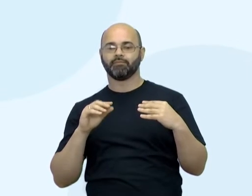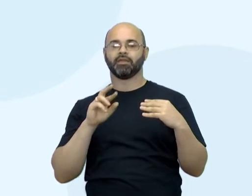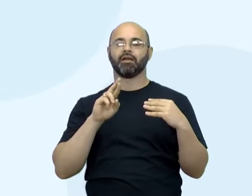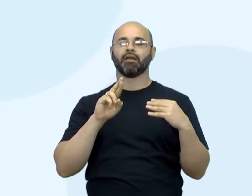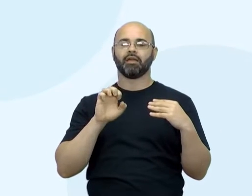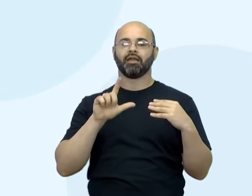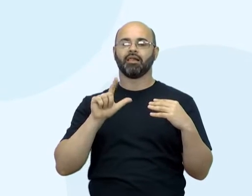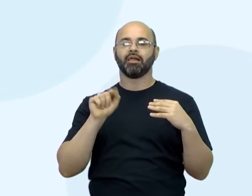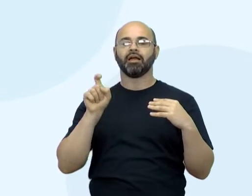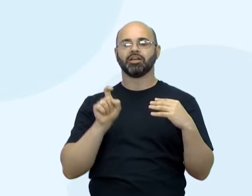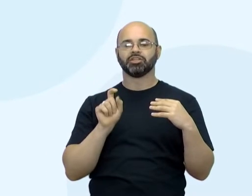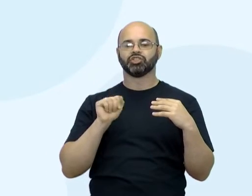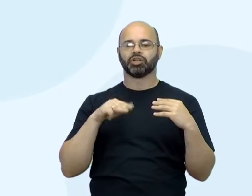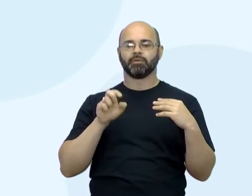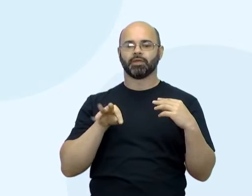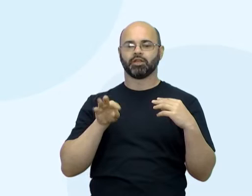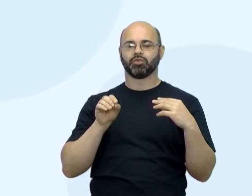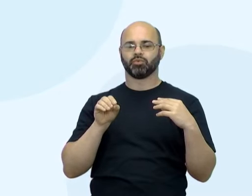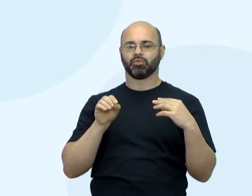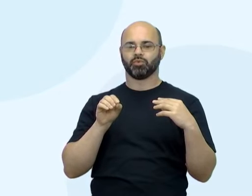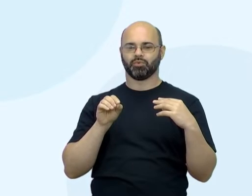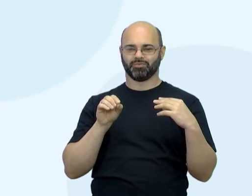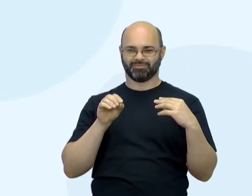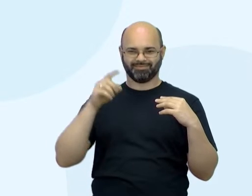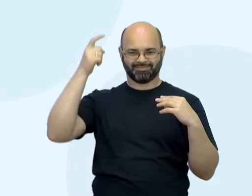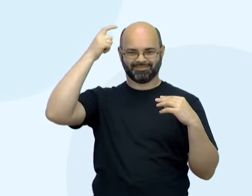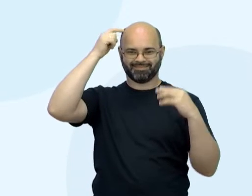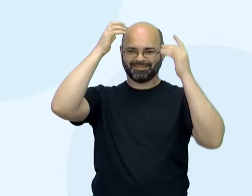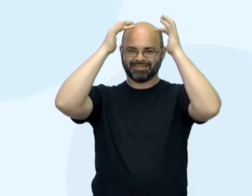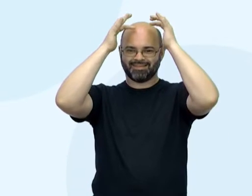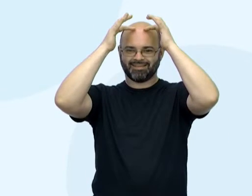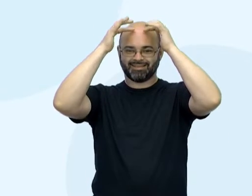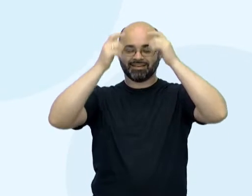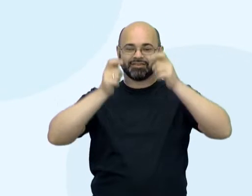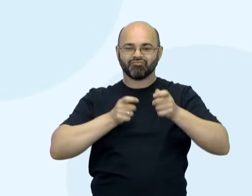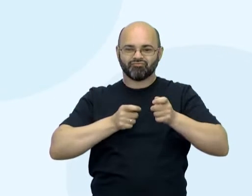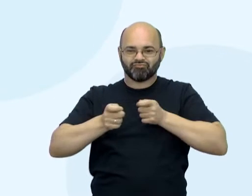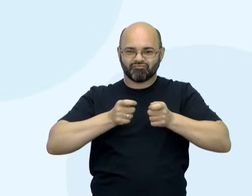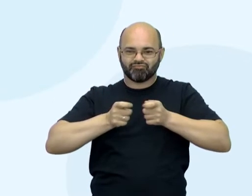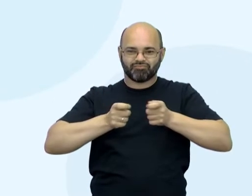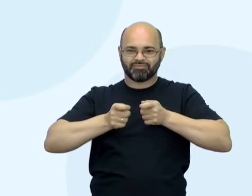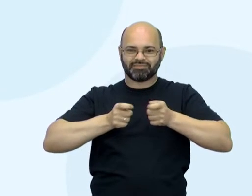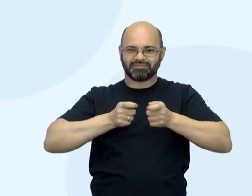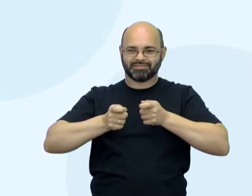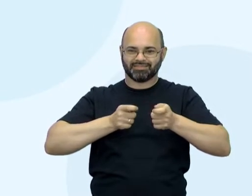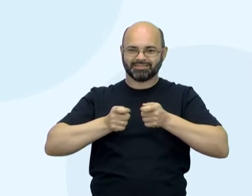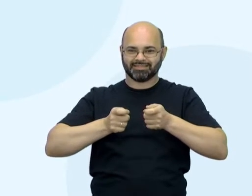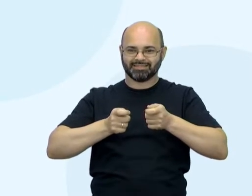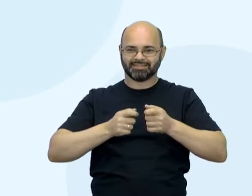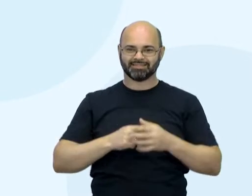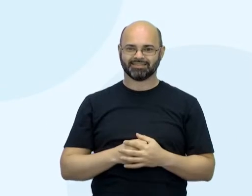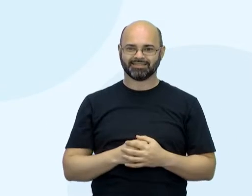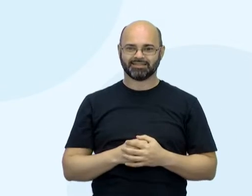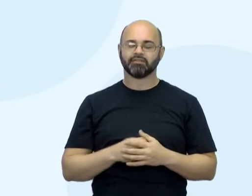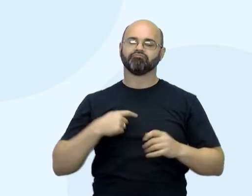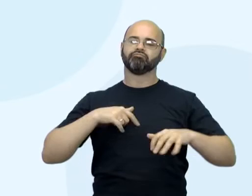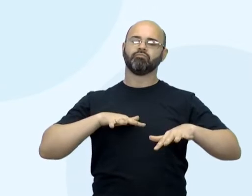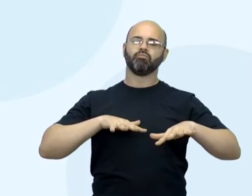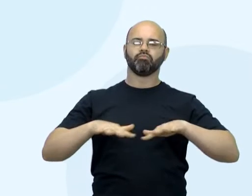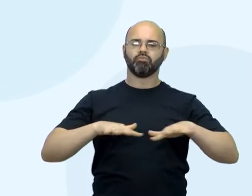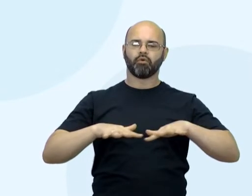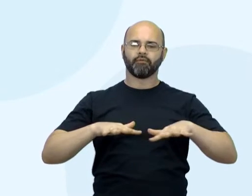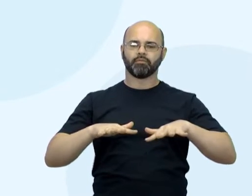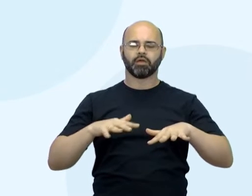então, controlado lá pelo cérebro para a gente, então, poder fazer os determinados movimentos que a gente